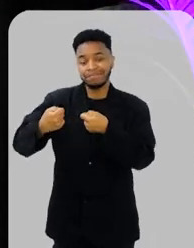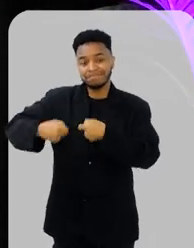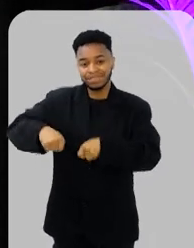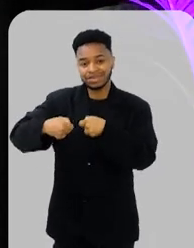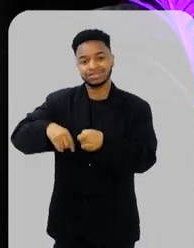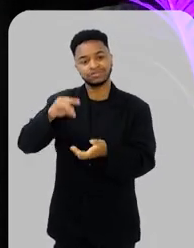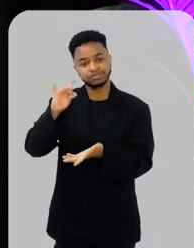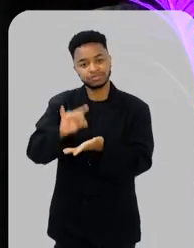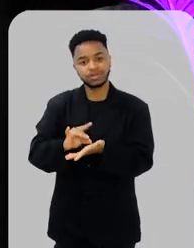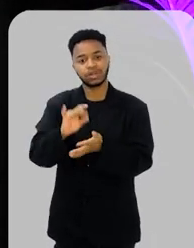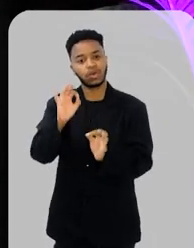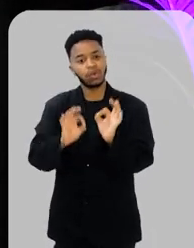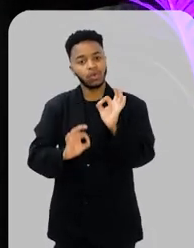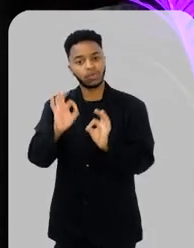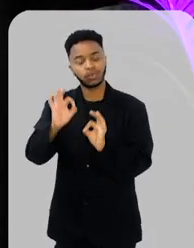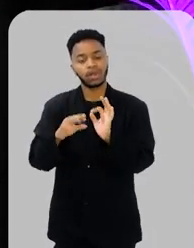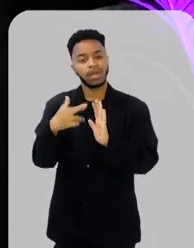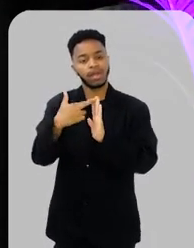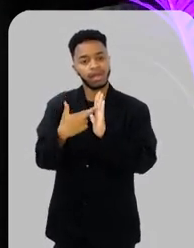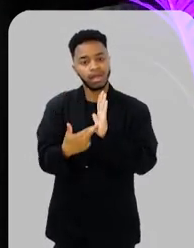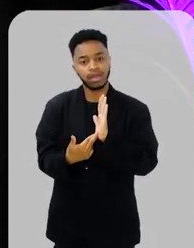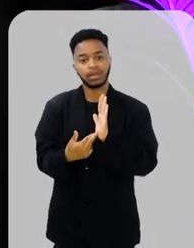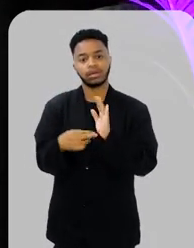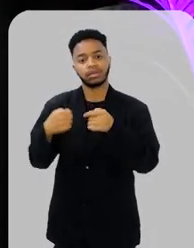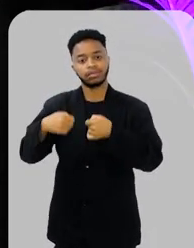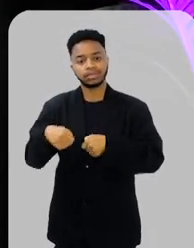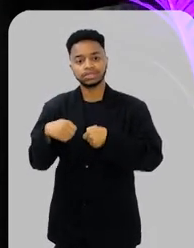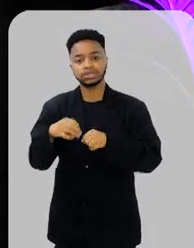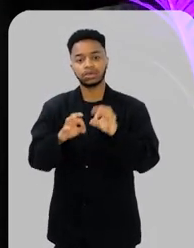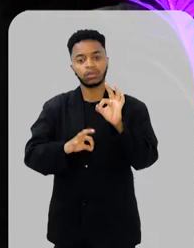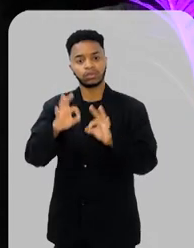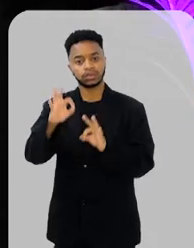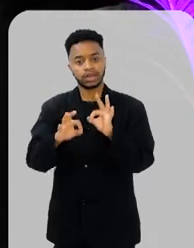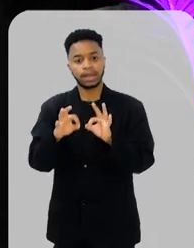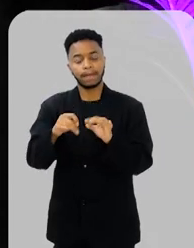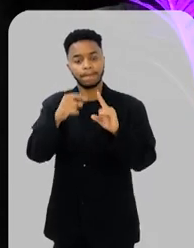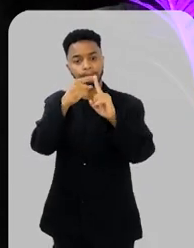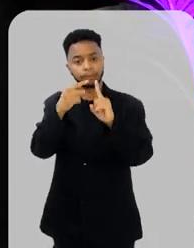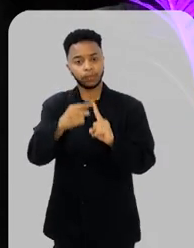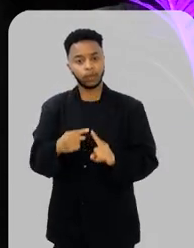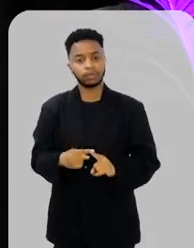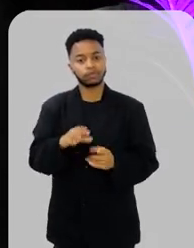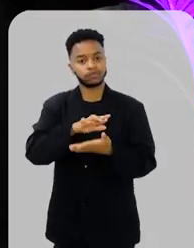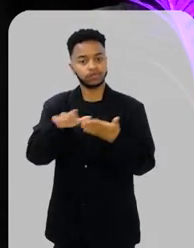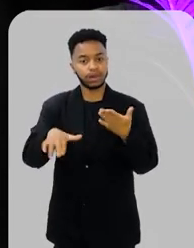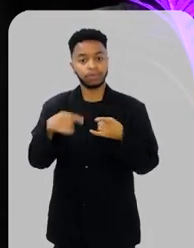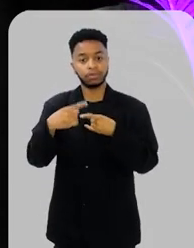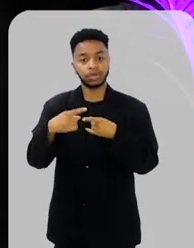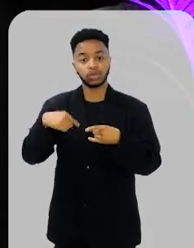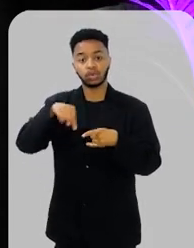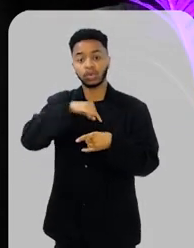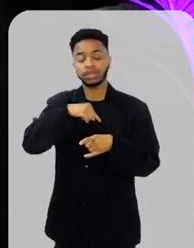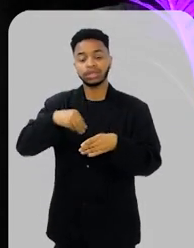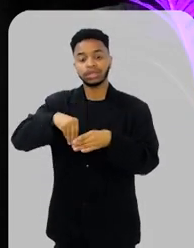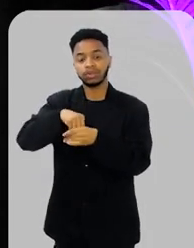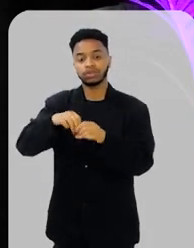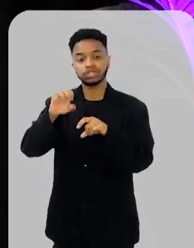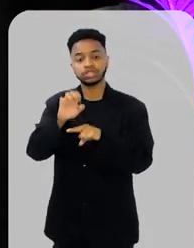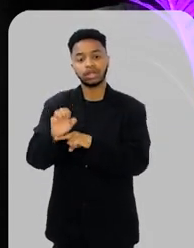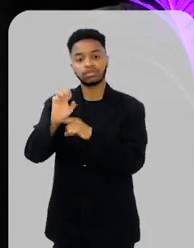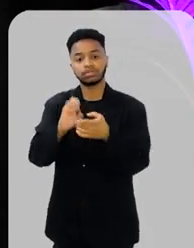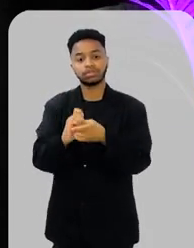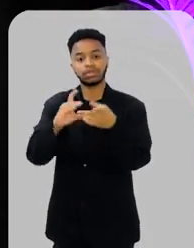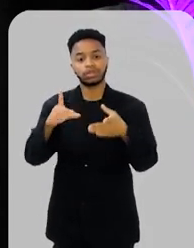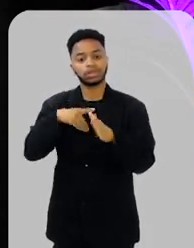necessidade gigantesca de construção de protocolos, construção de restrições, porque a gente está dentro de um Estado